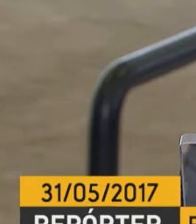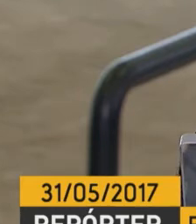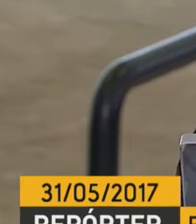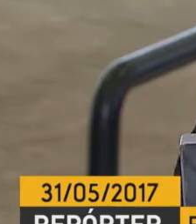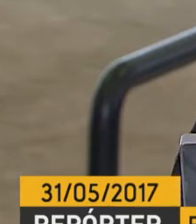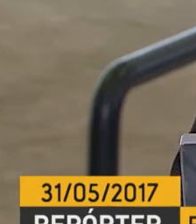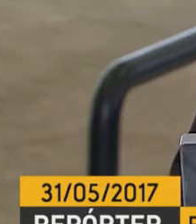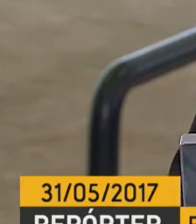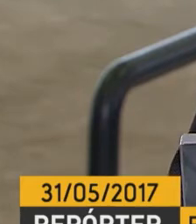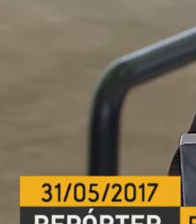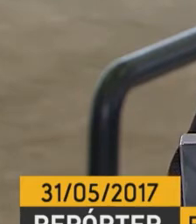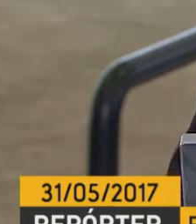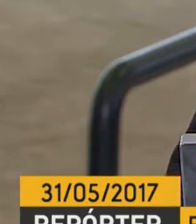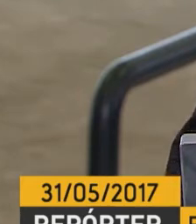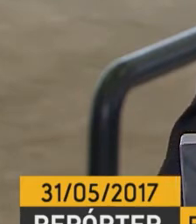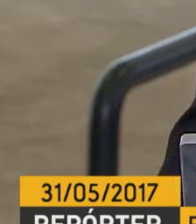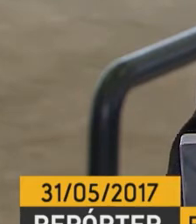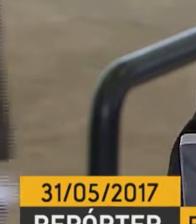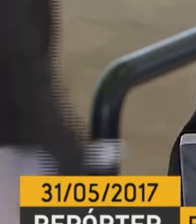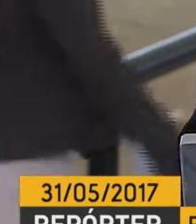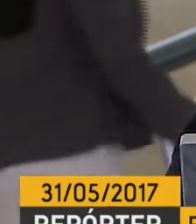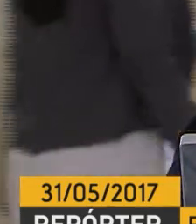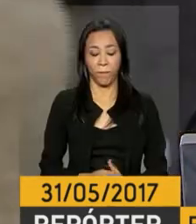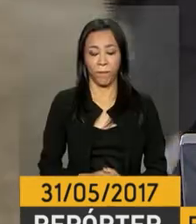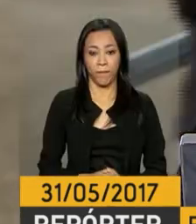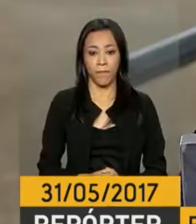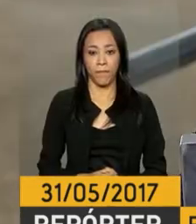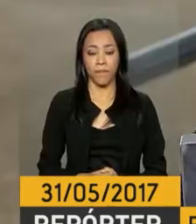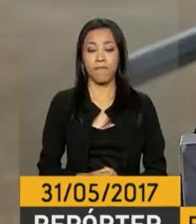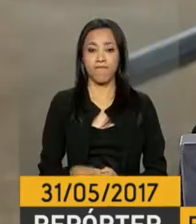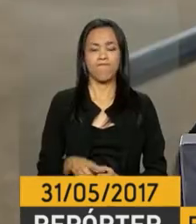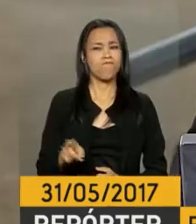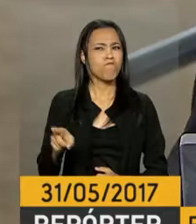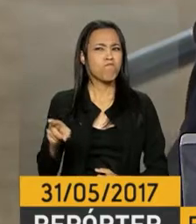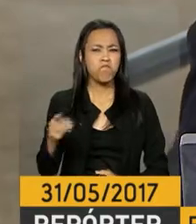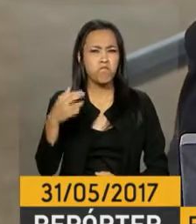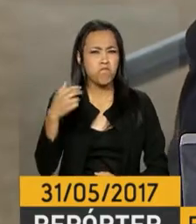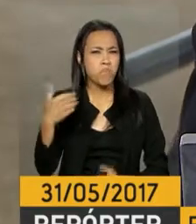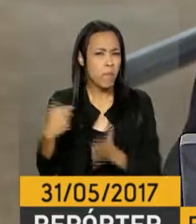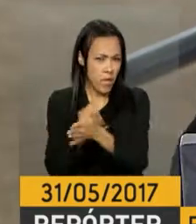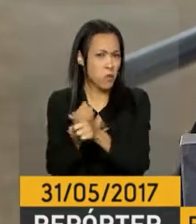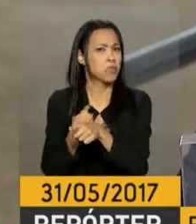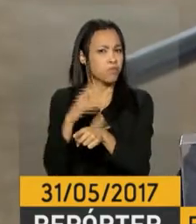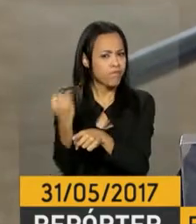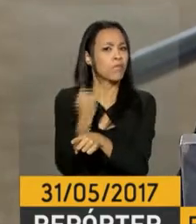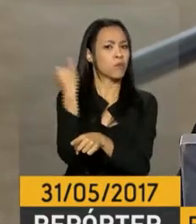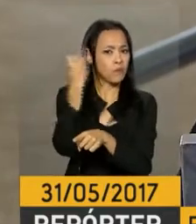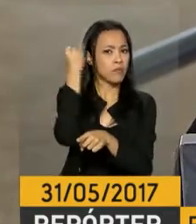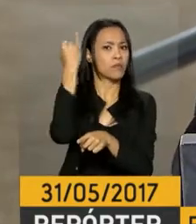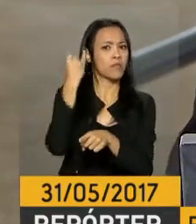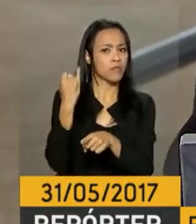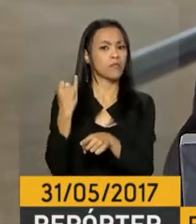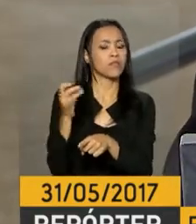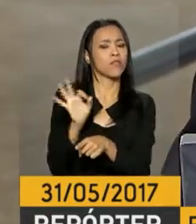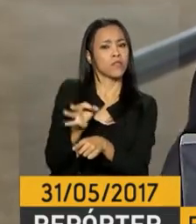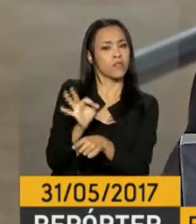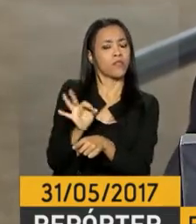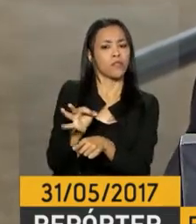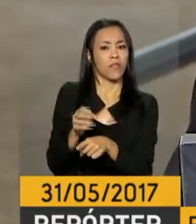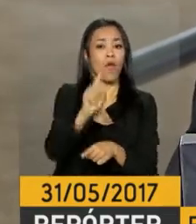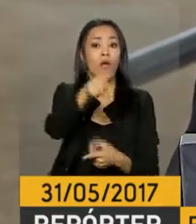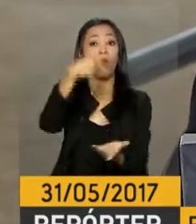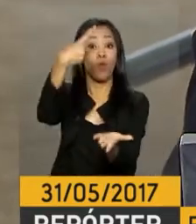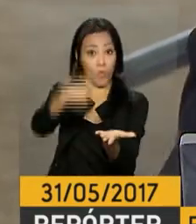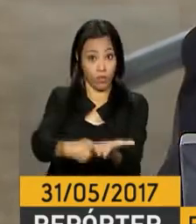Certo. Essa pergunta é importante. Na verdade, é um